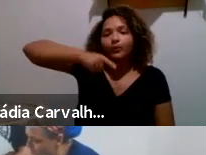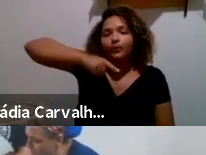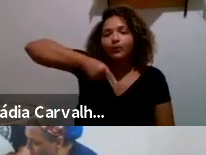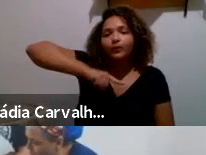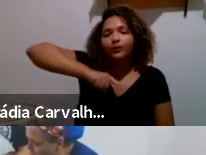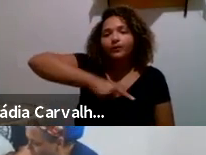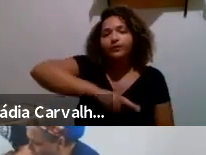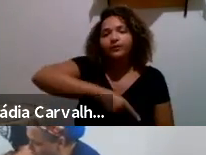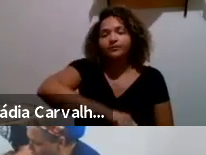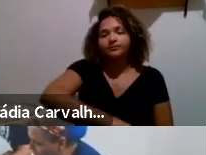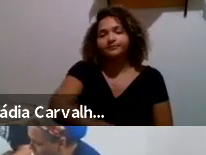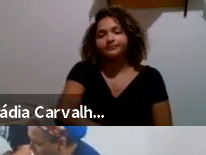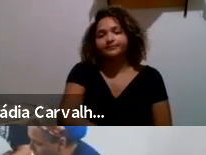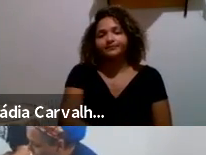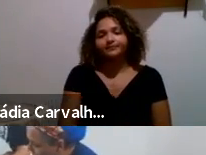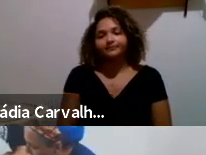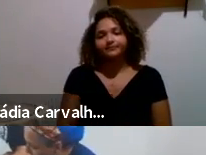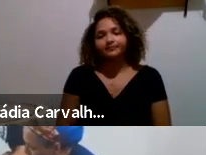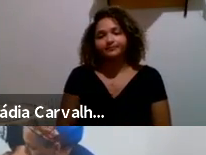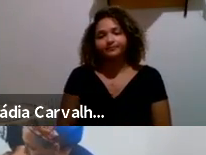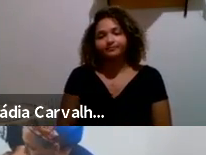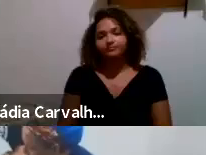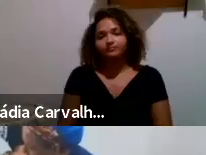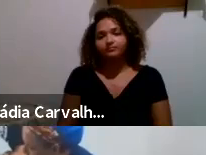Sente um pouquinho